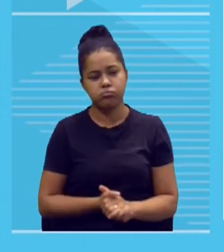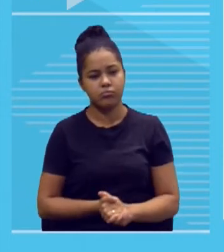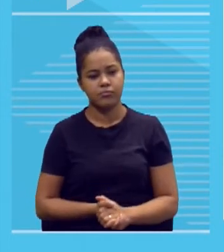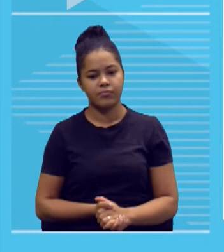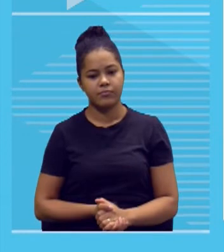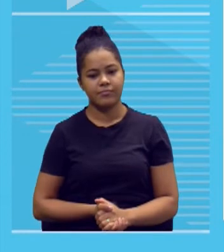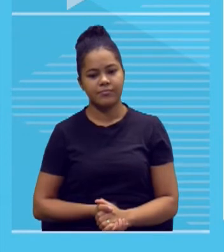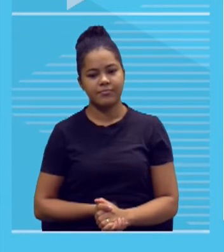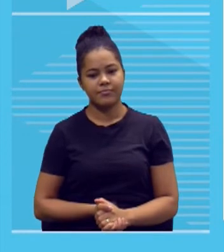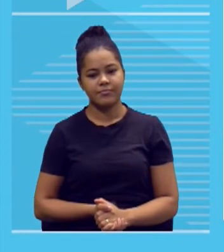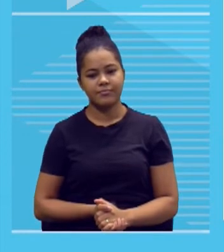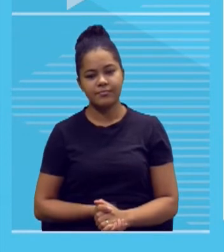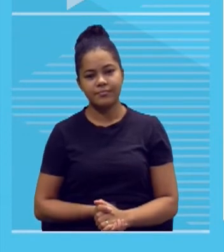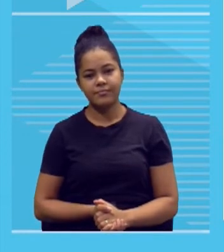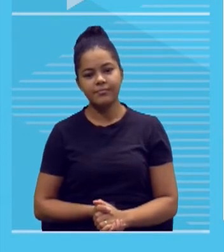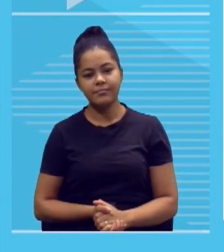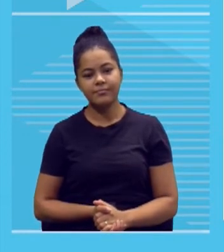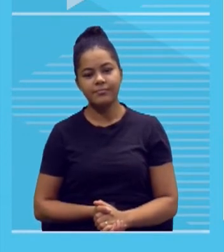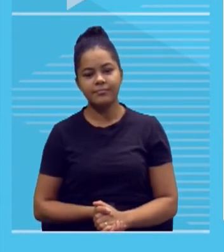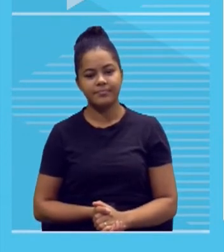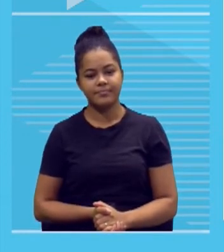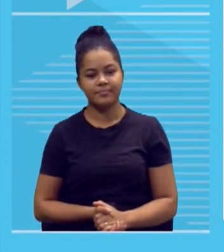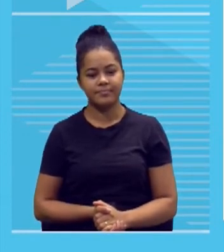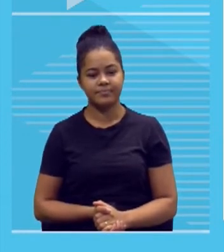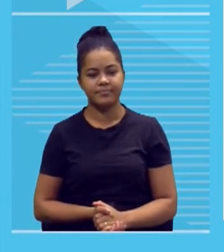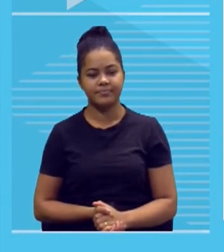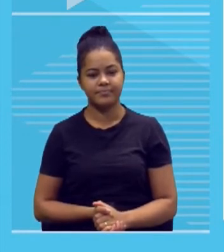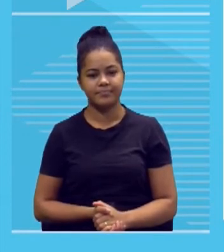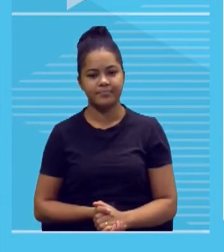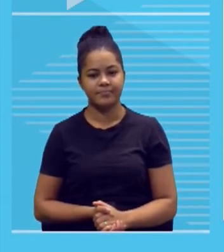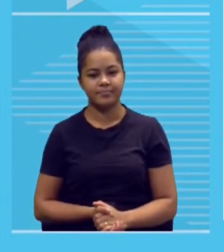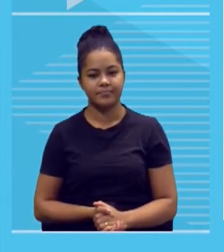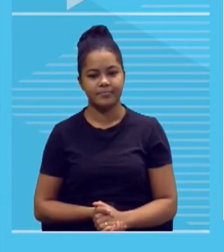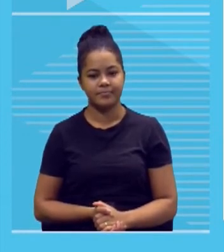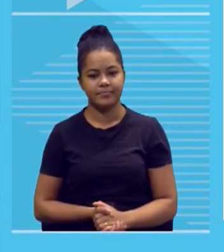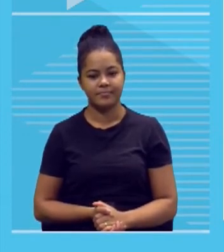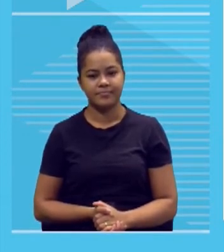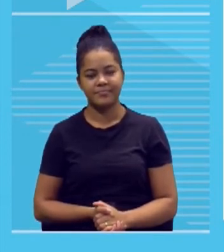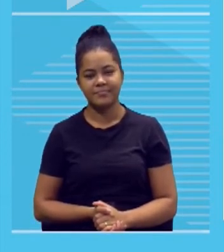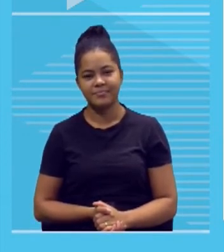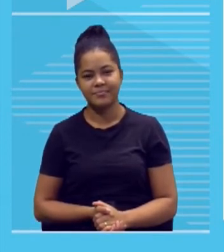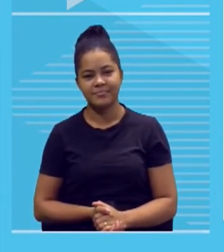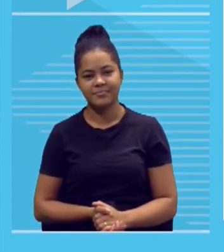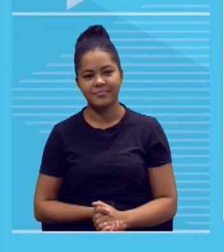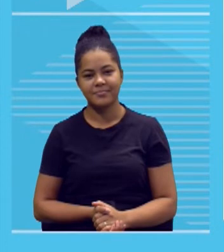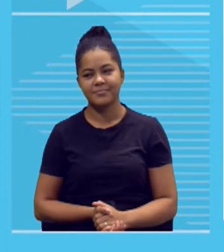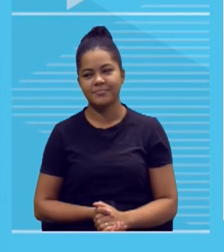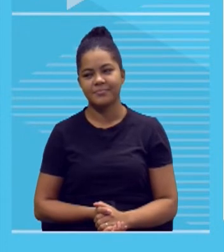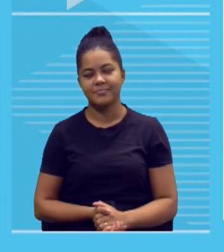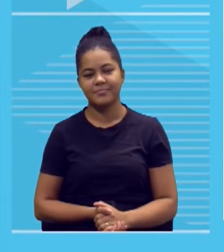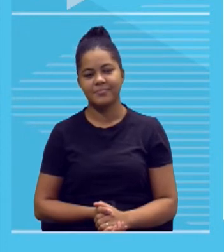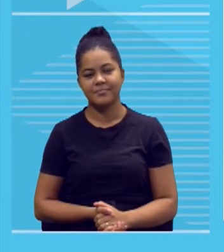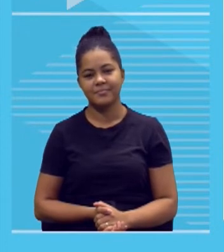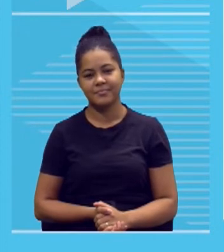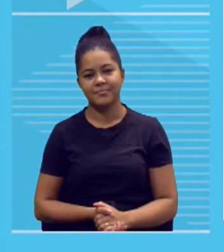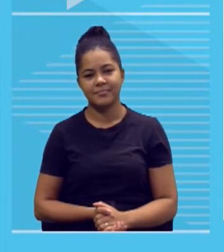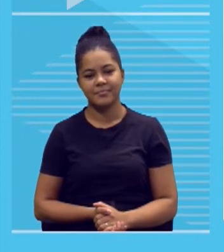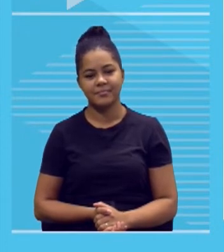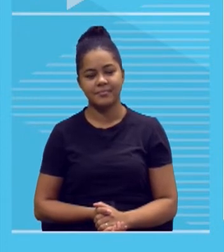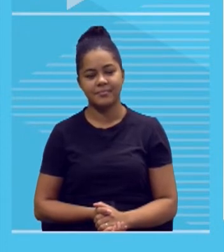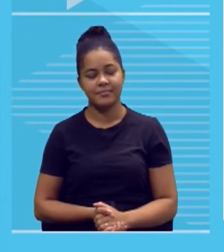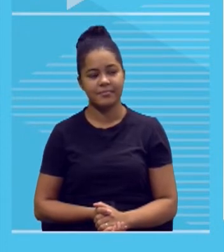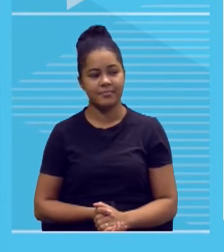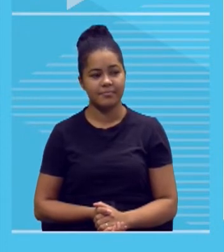plus size até tamanho PP p m g plus size muito bem E